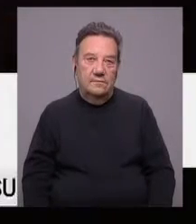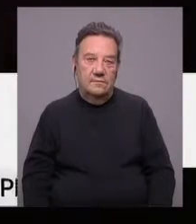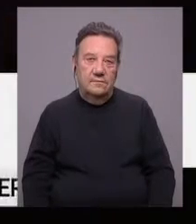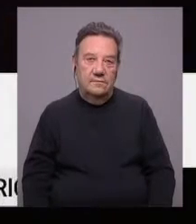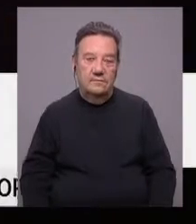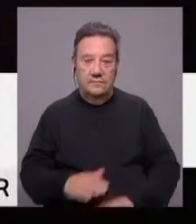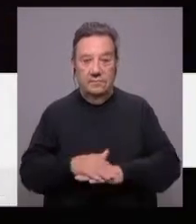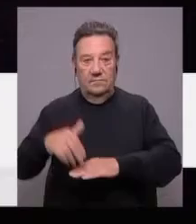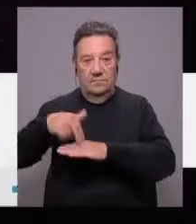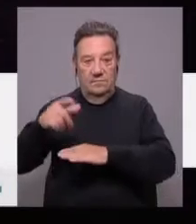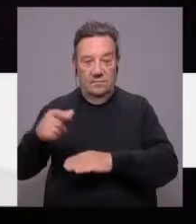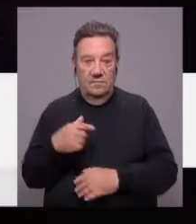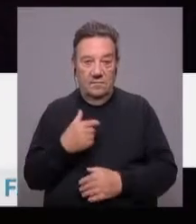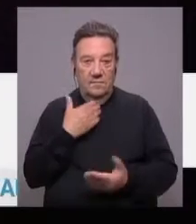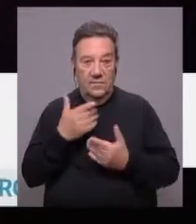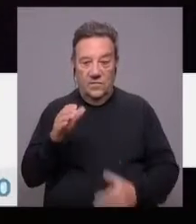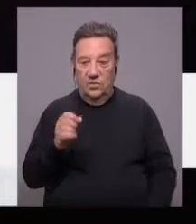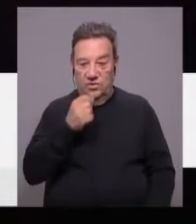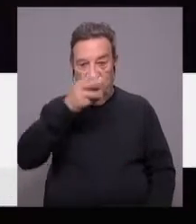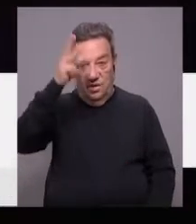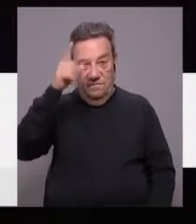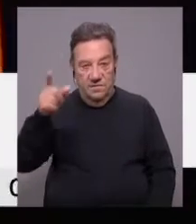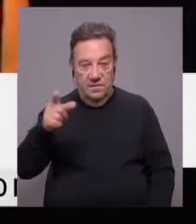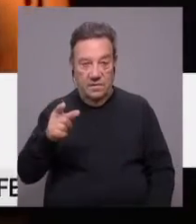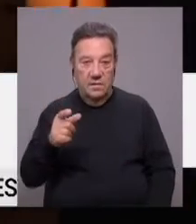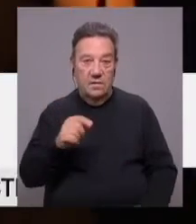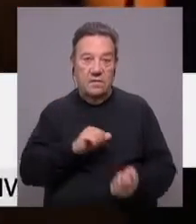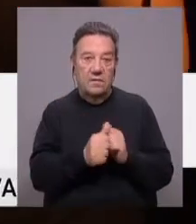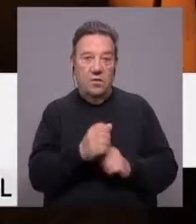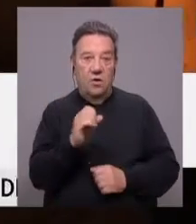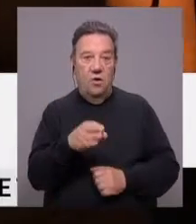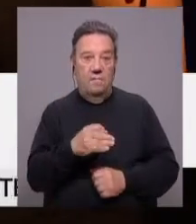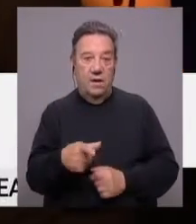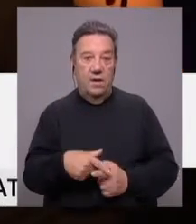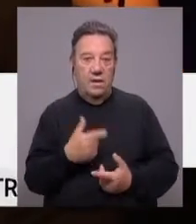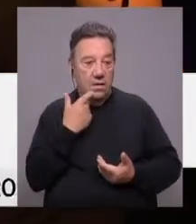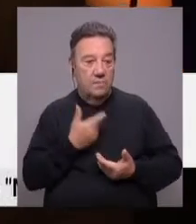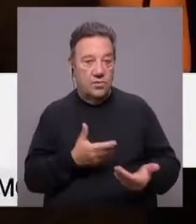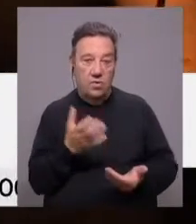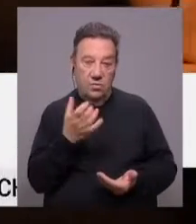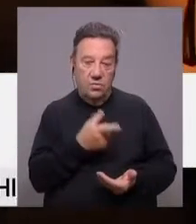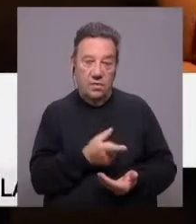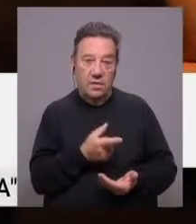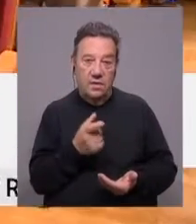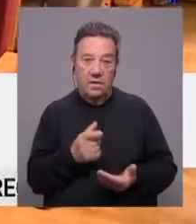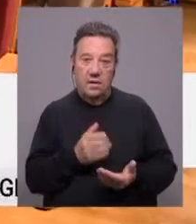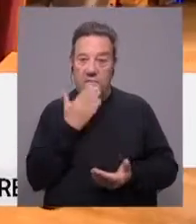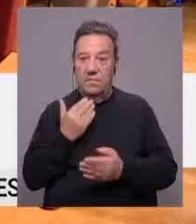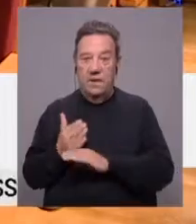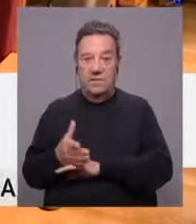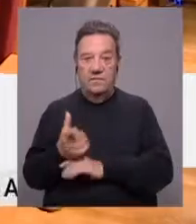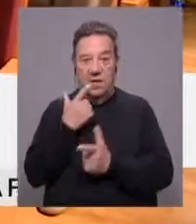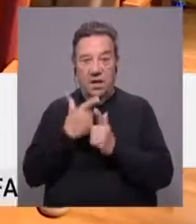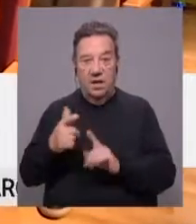Em cima do palco, uma peça de Gil Vicente transformada em ópera e numa apresentação de cultura acessível. A